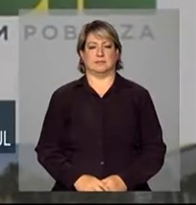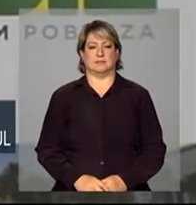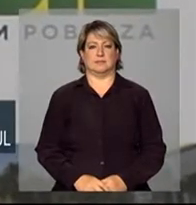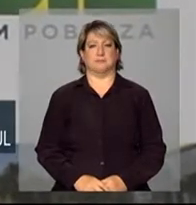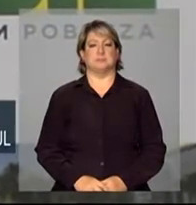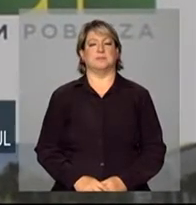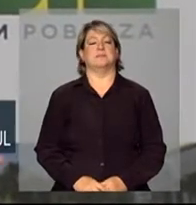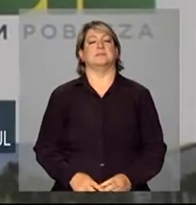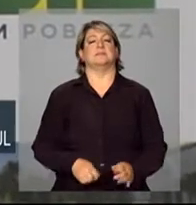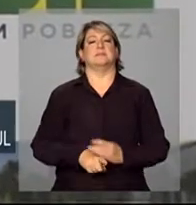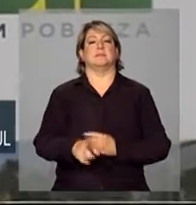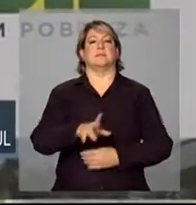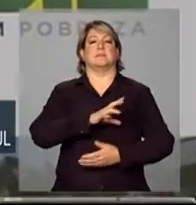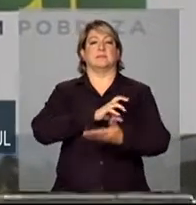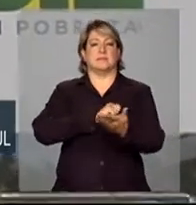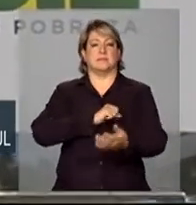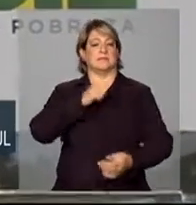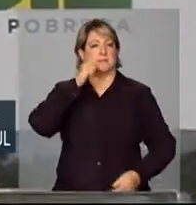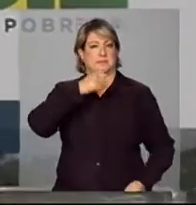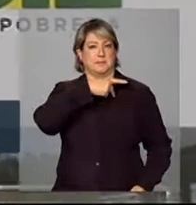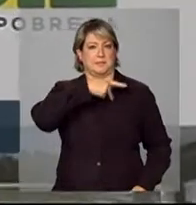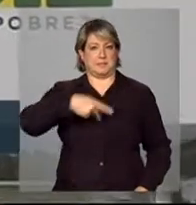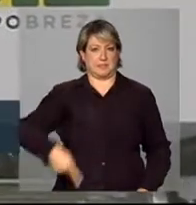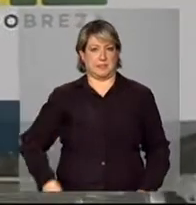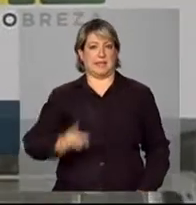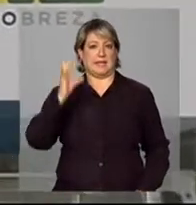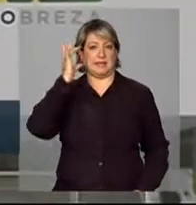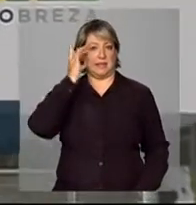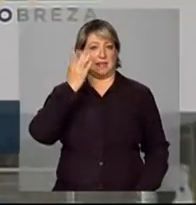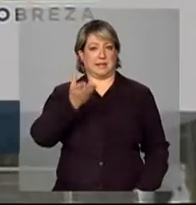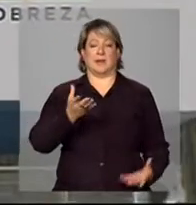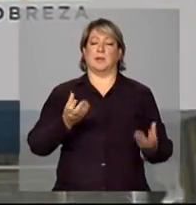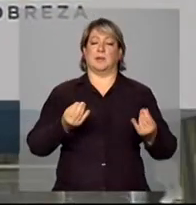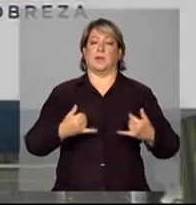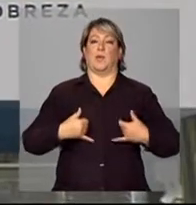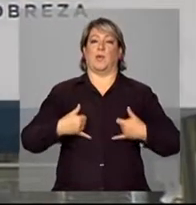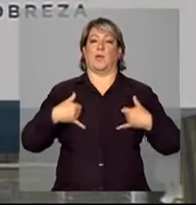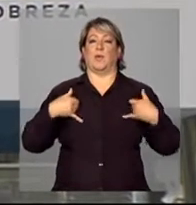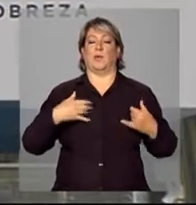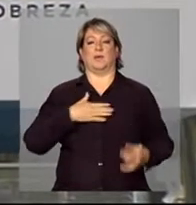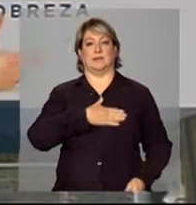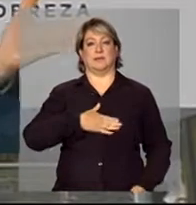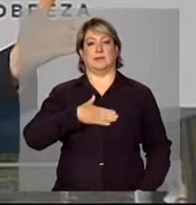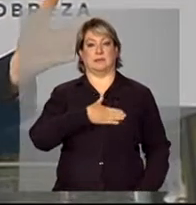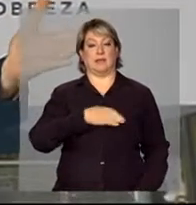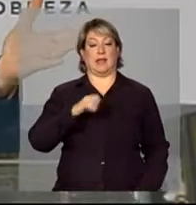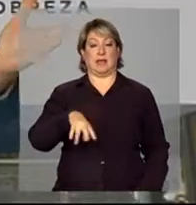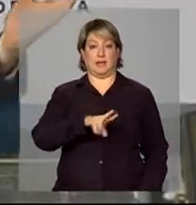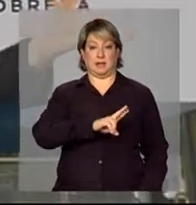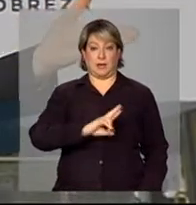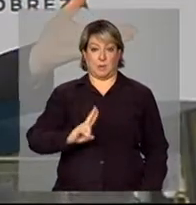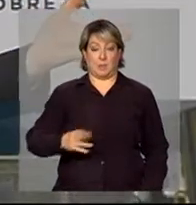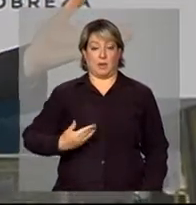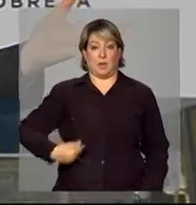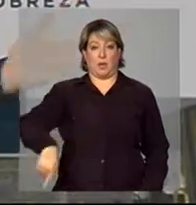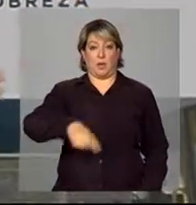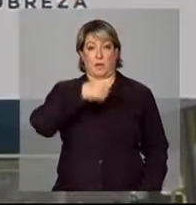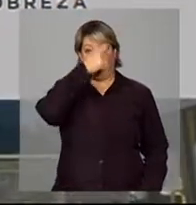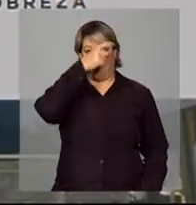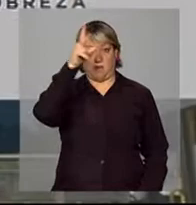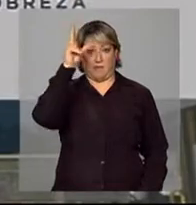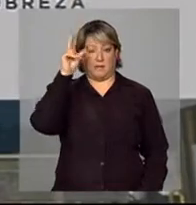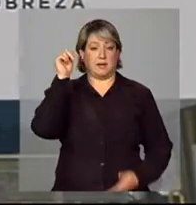Querida presidenta Dilma Rousseff, é com muito orgulho que, em nome dos nossos prefeitos